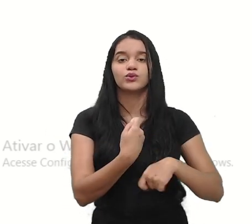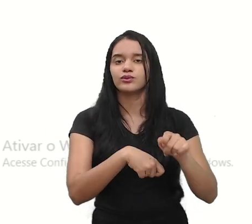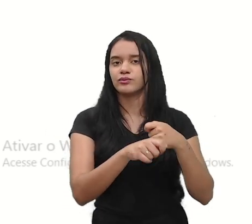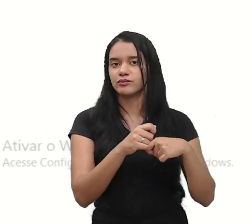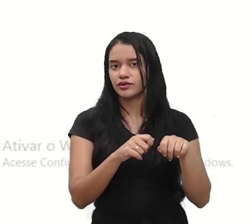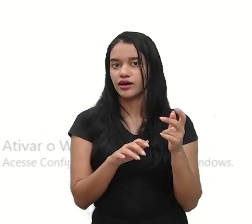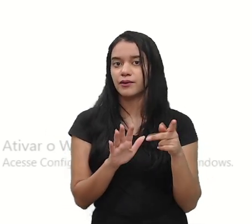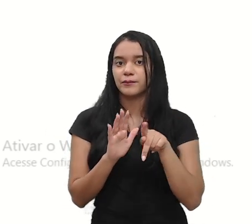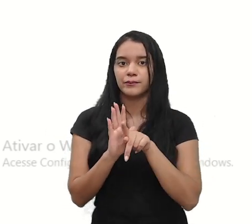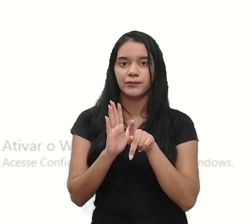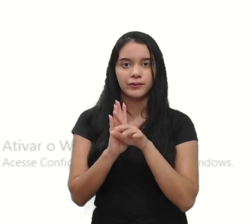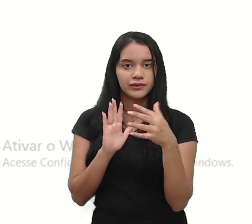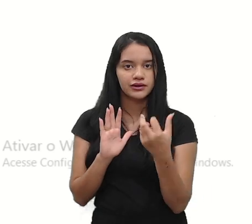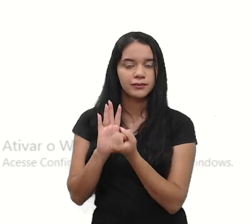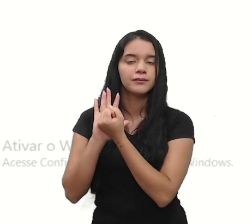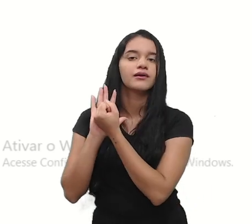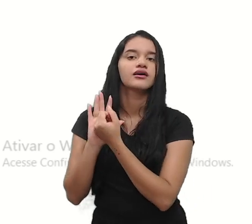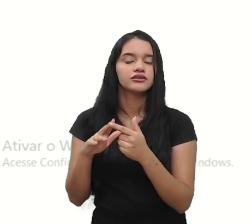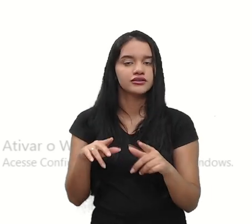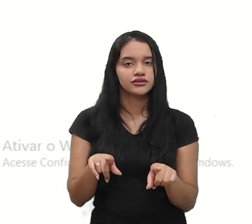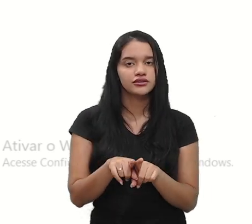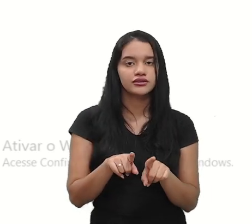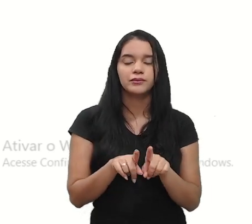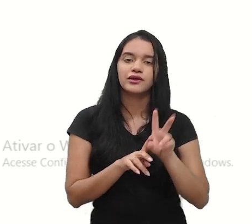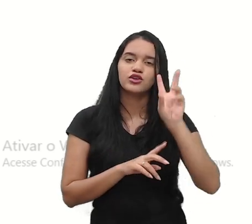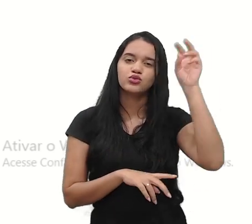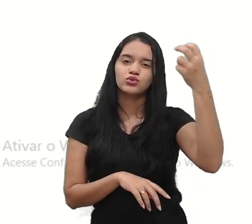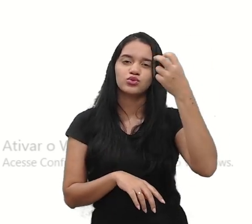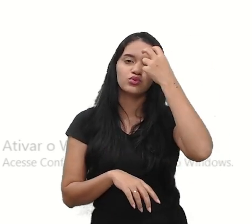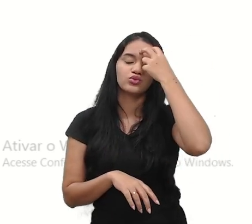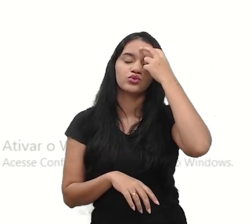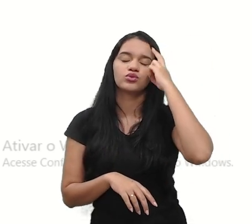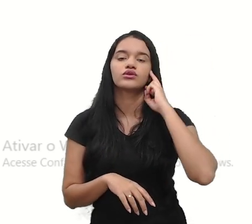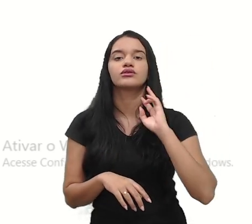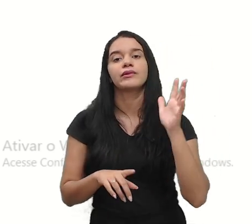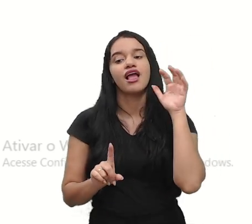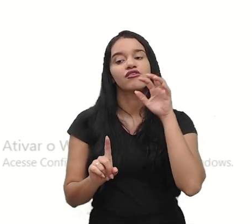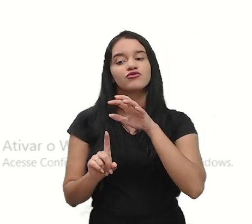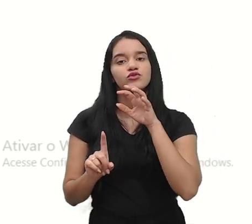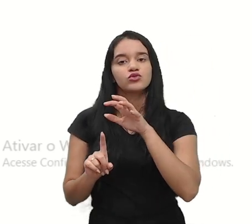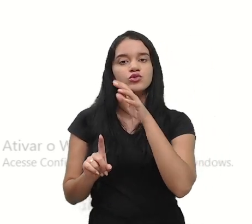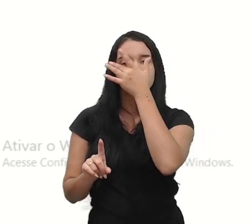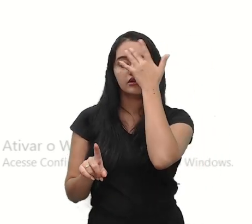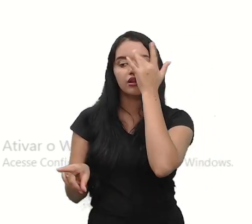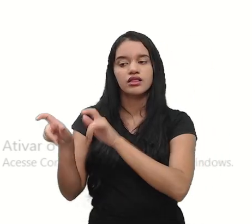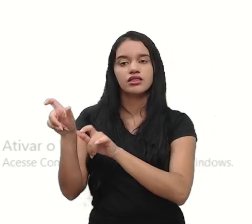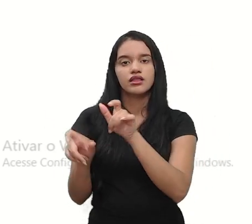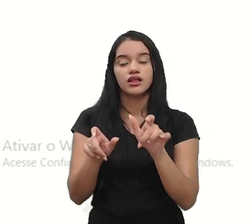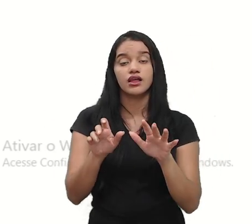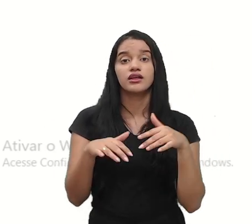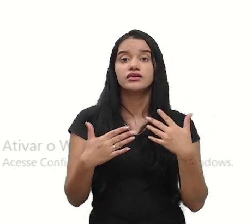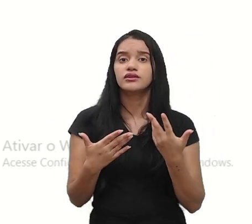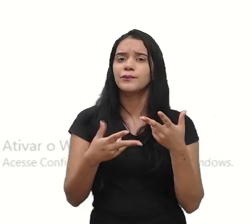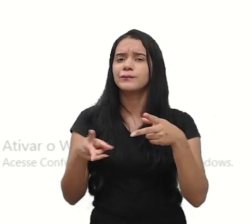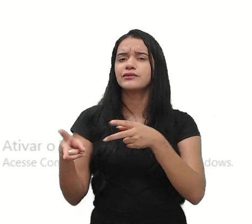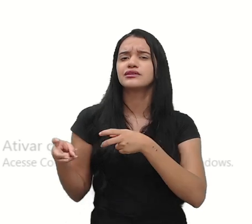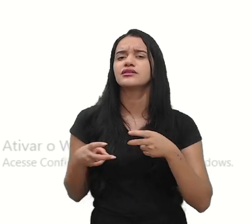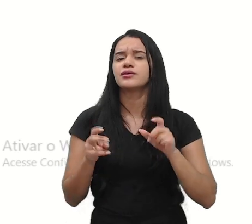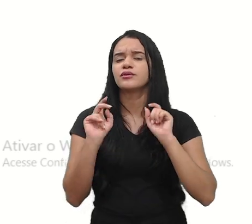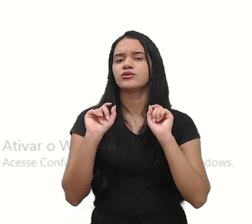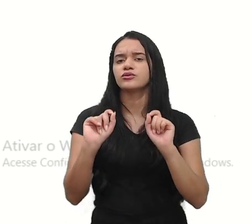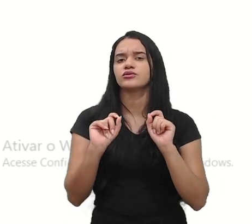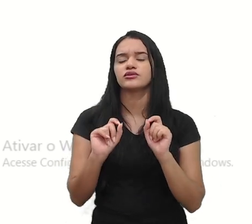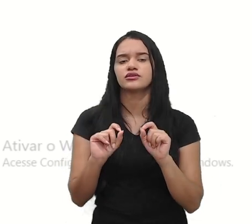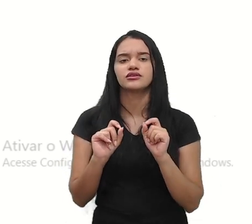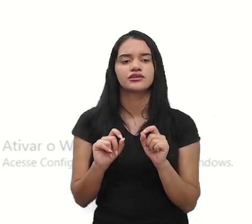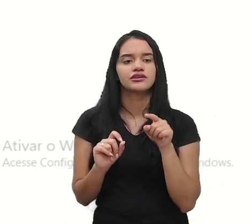marcas, incorporando-as à cultura e exercendo influência na vida das pessoas. Então perceba, né, a partir dessa